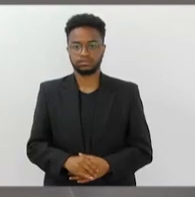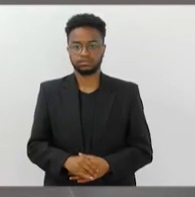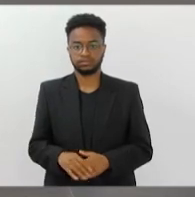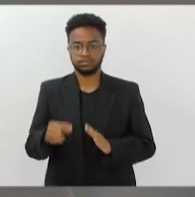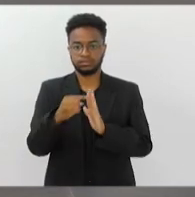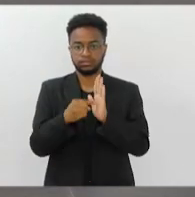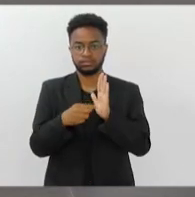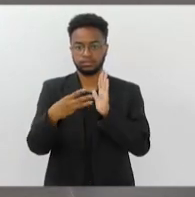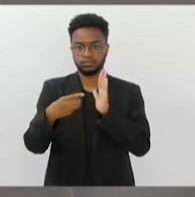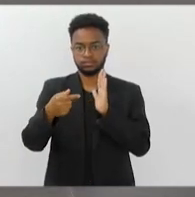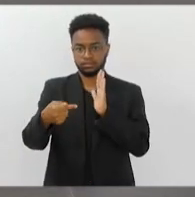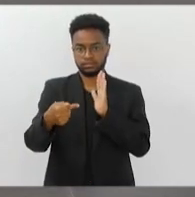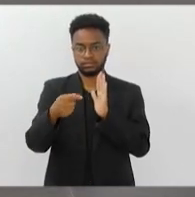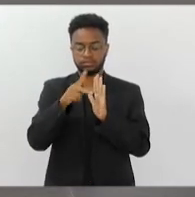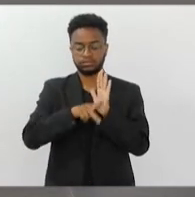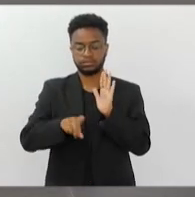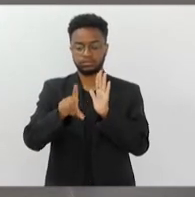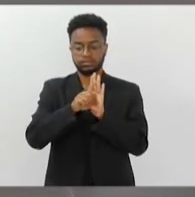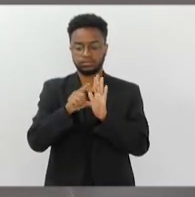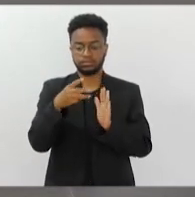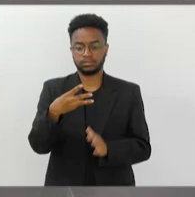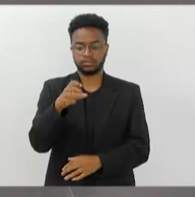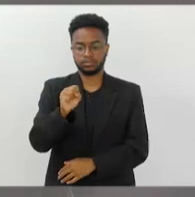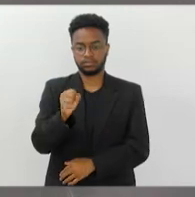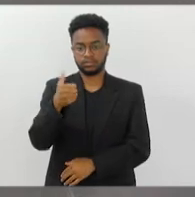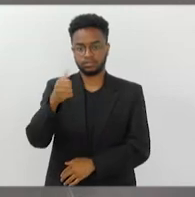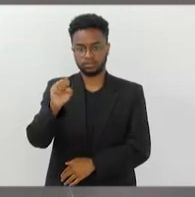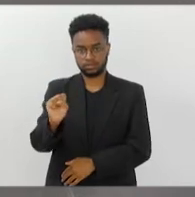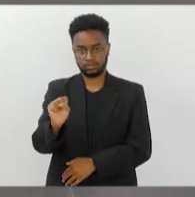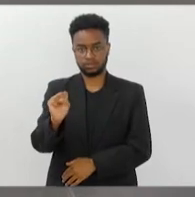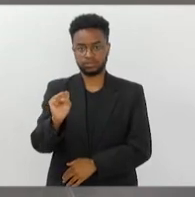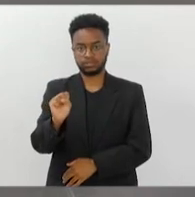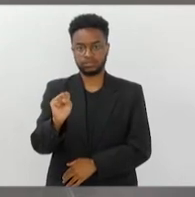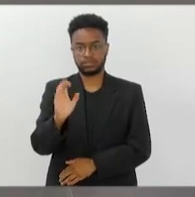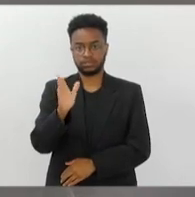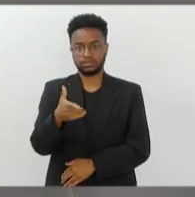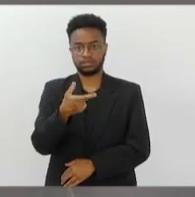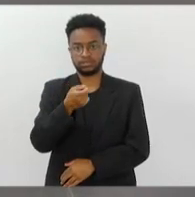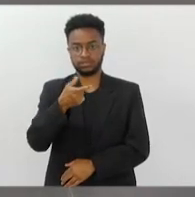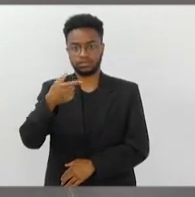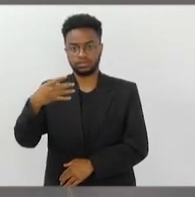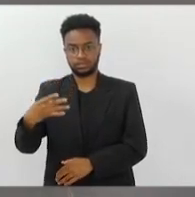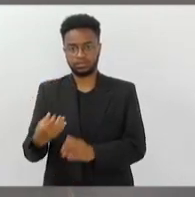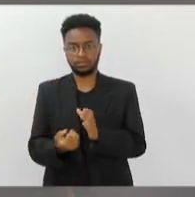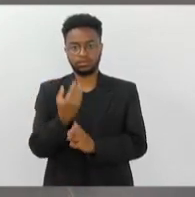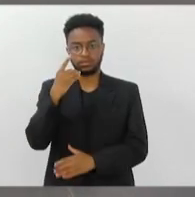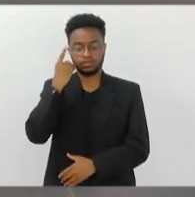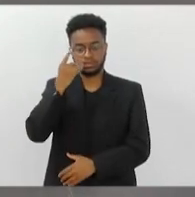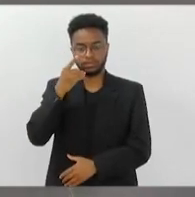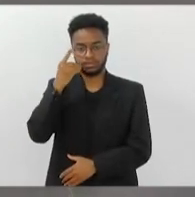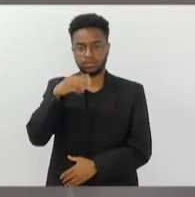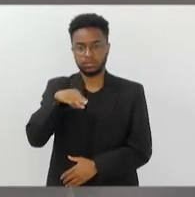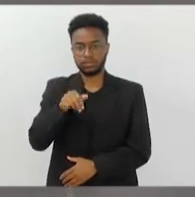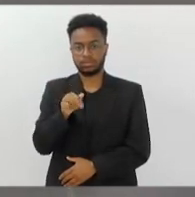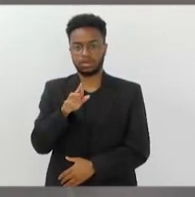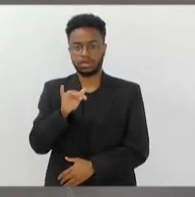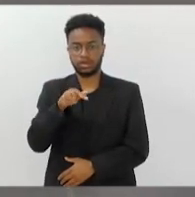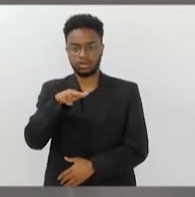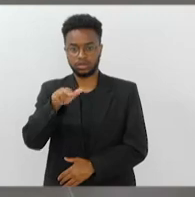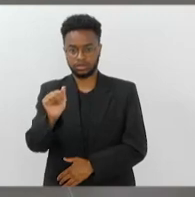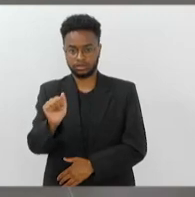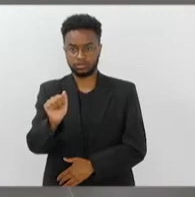37 da pauta. Projeto de lei 3818 de 24, de autoria da deputada Marina, do